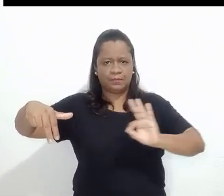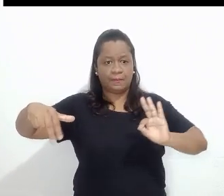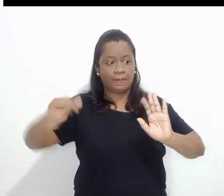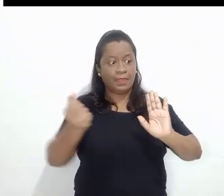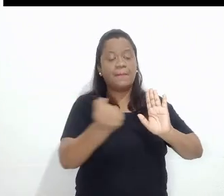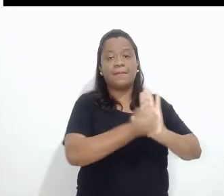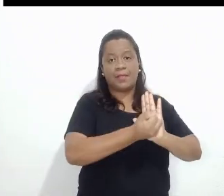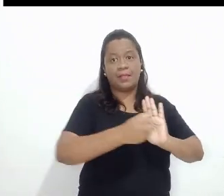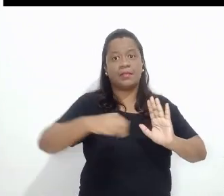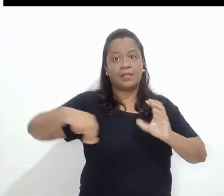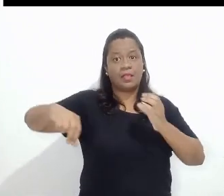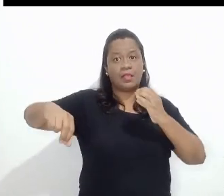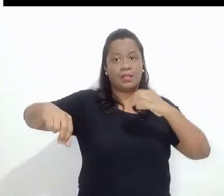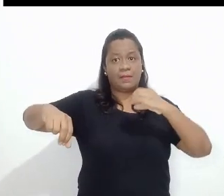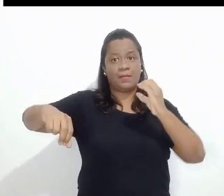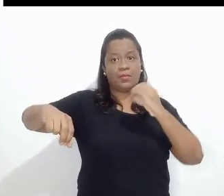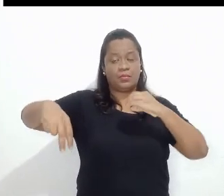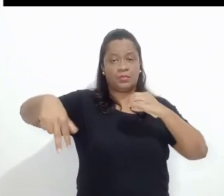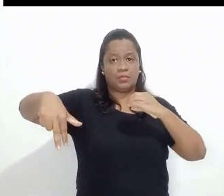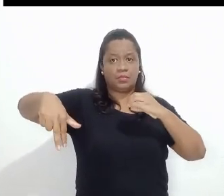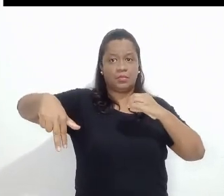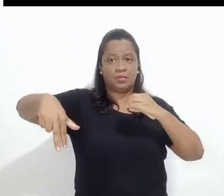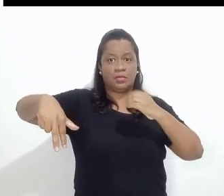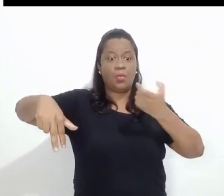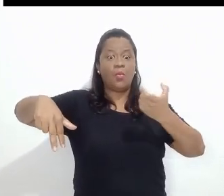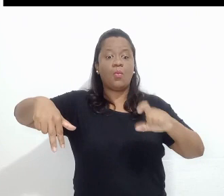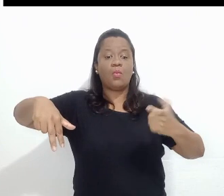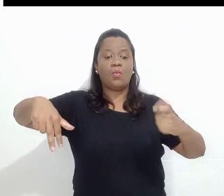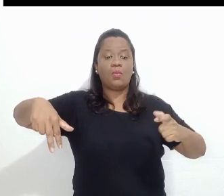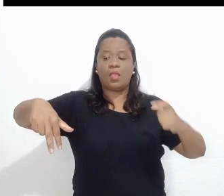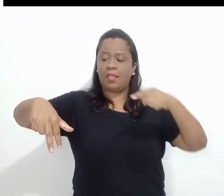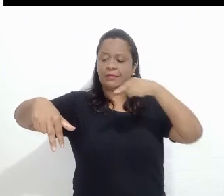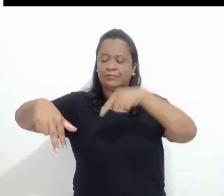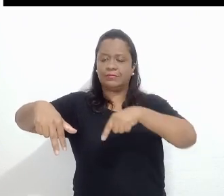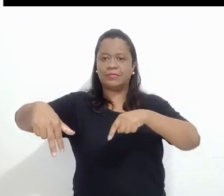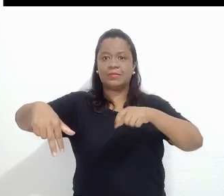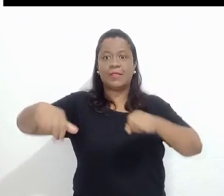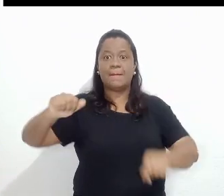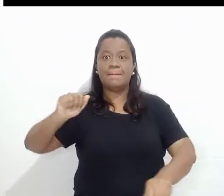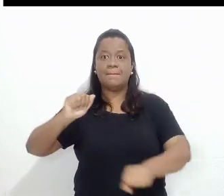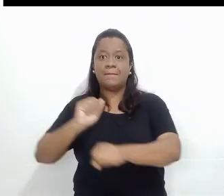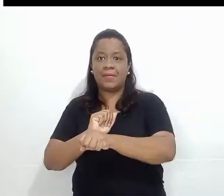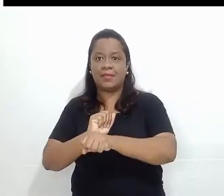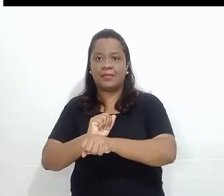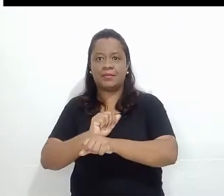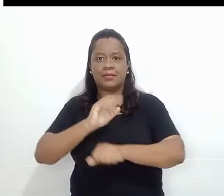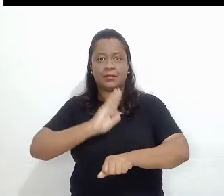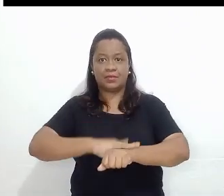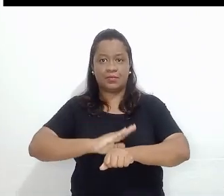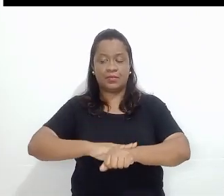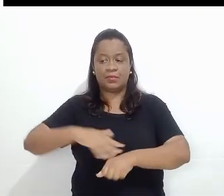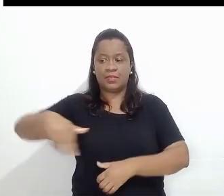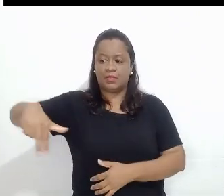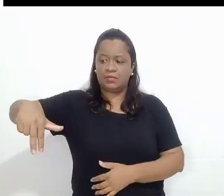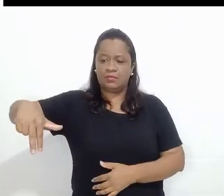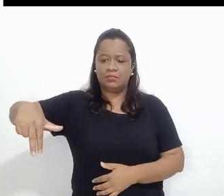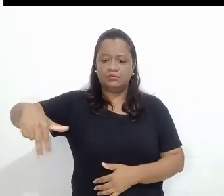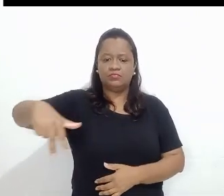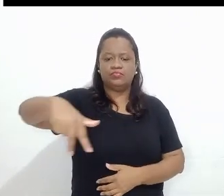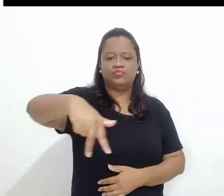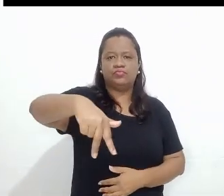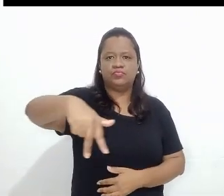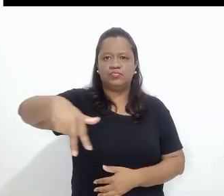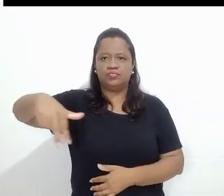nessa bolinha qual é aquele lugar do foco que ela vai ter que parar o foco ali no momento que o ator se